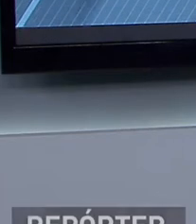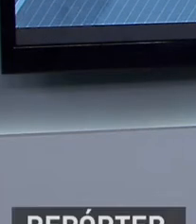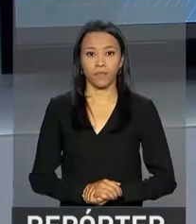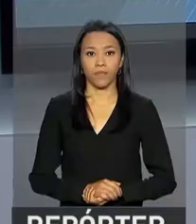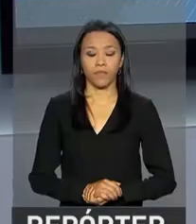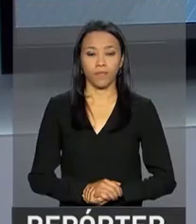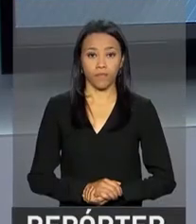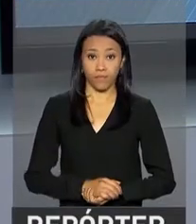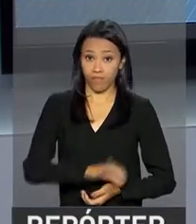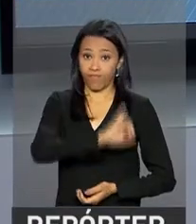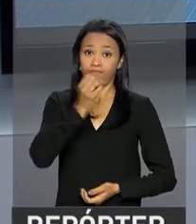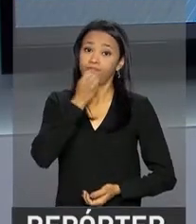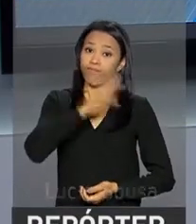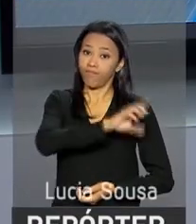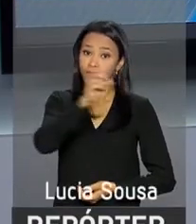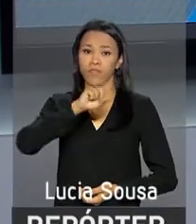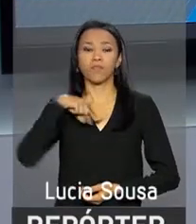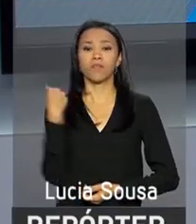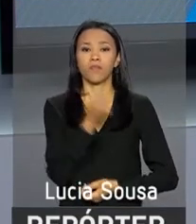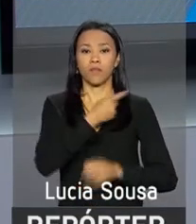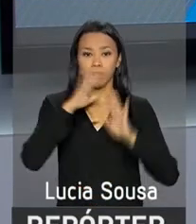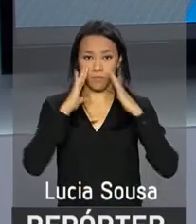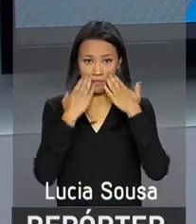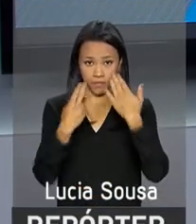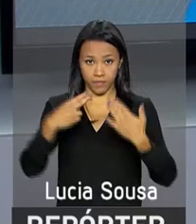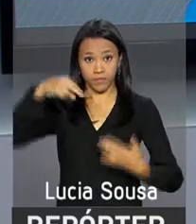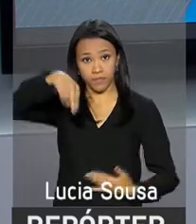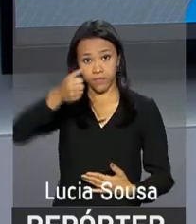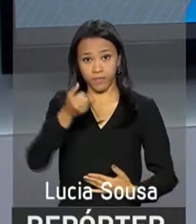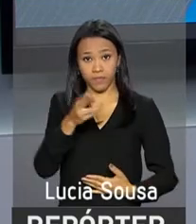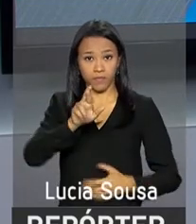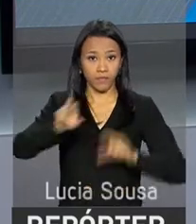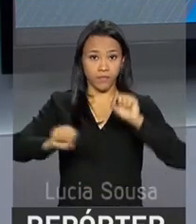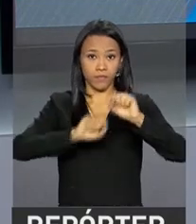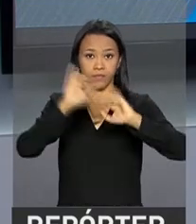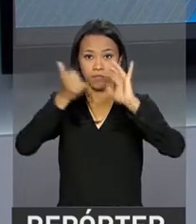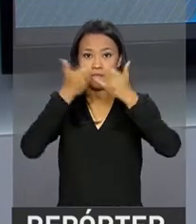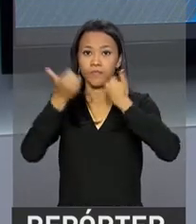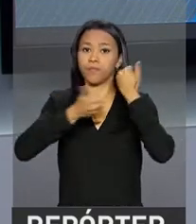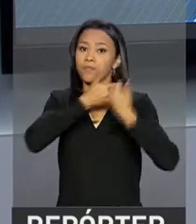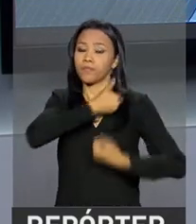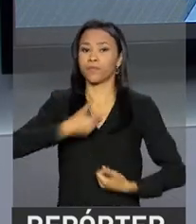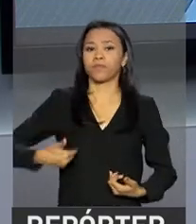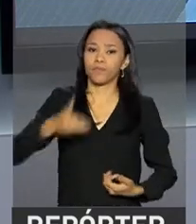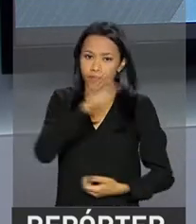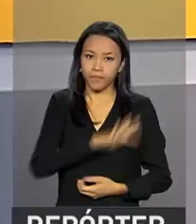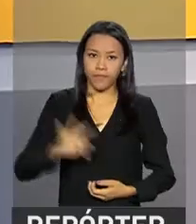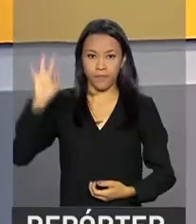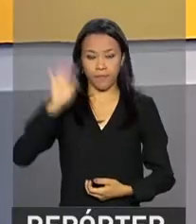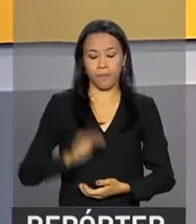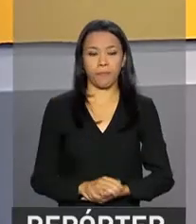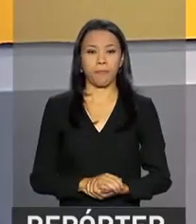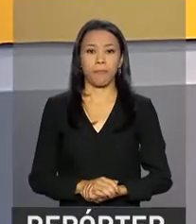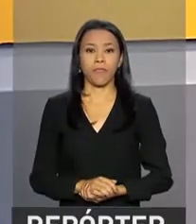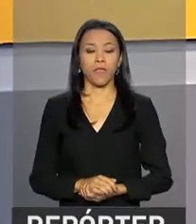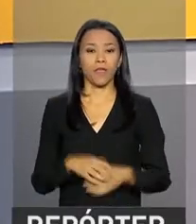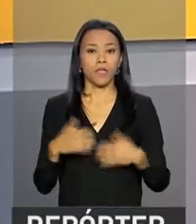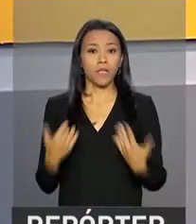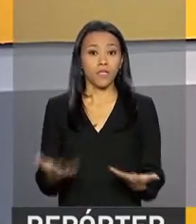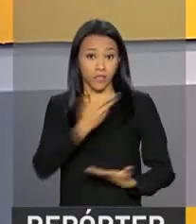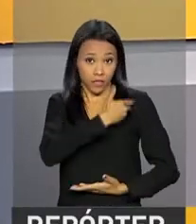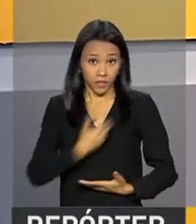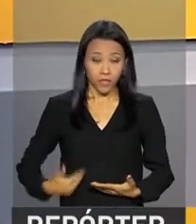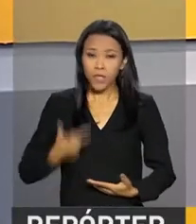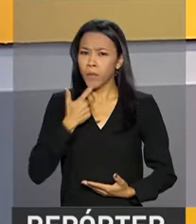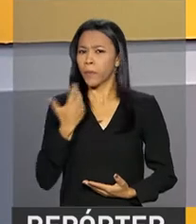olá bom dia estamos de volta com repórter nbr as notícias do governo federal o governo